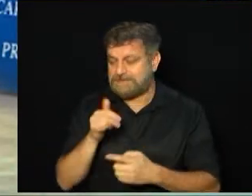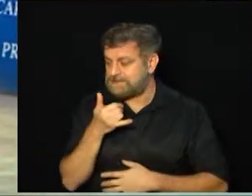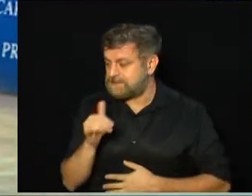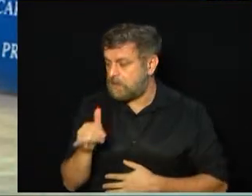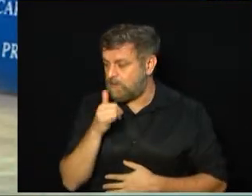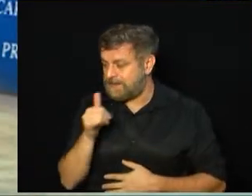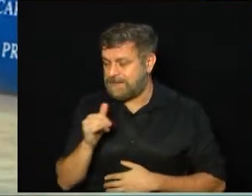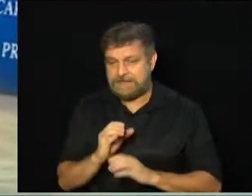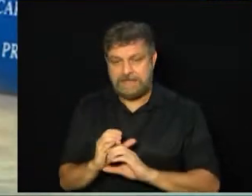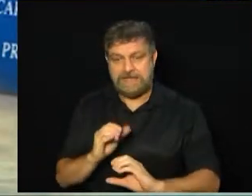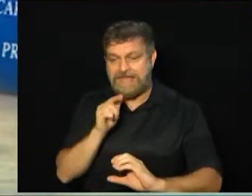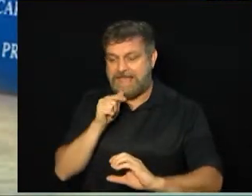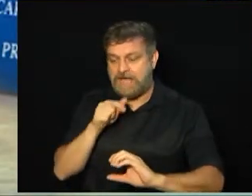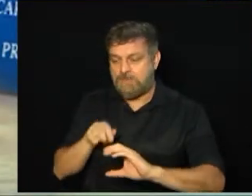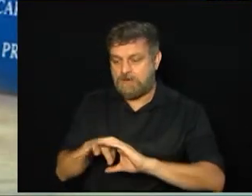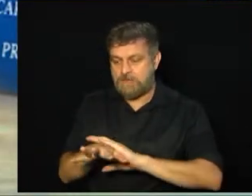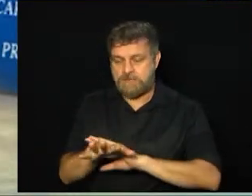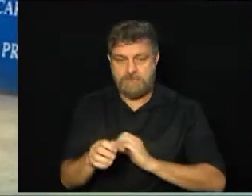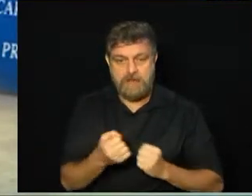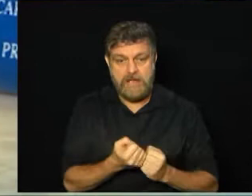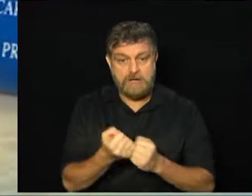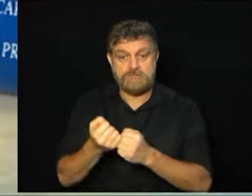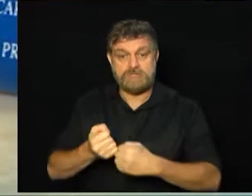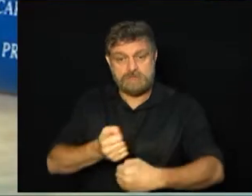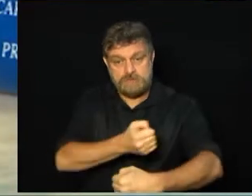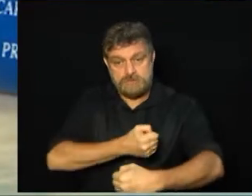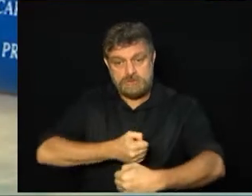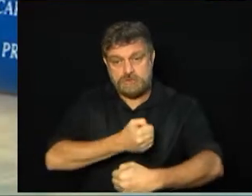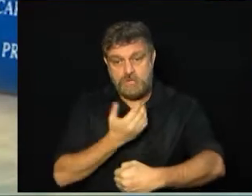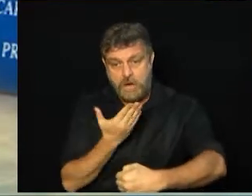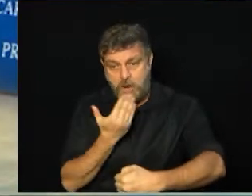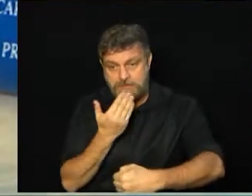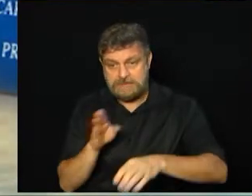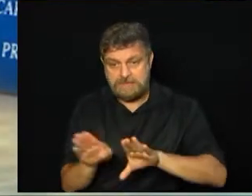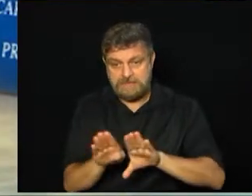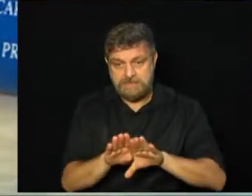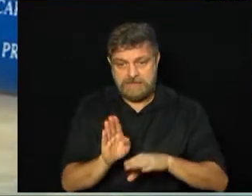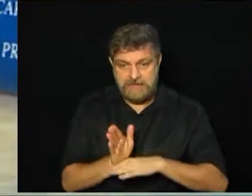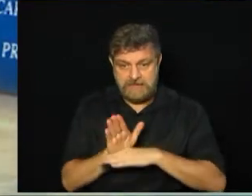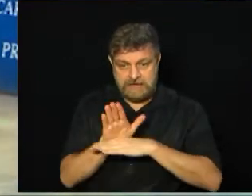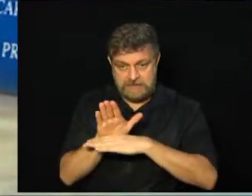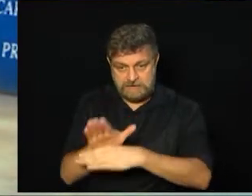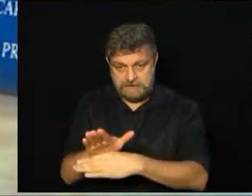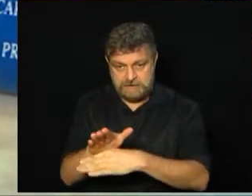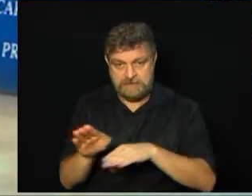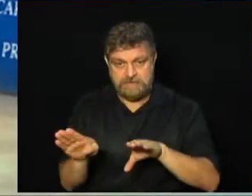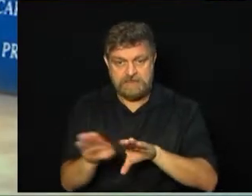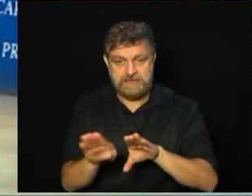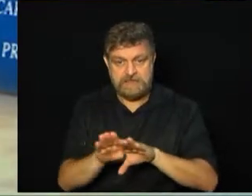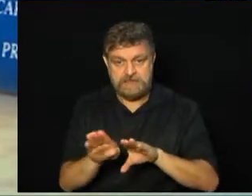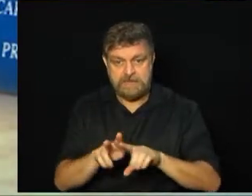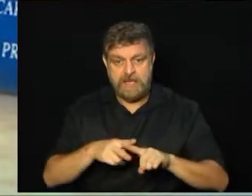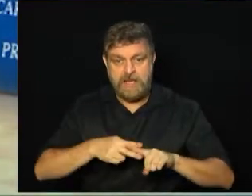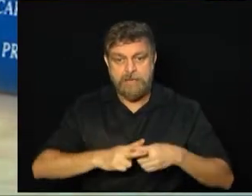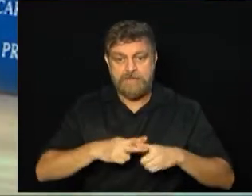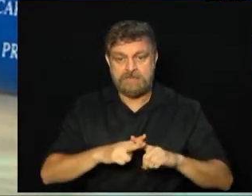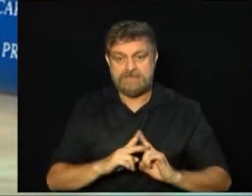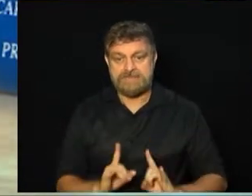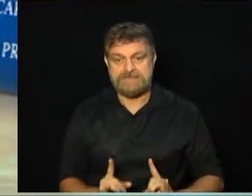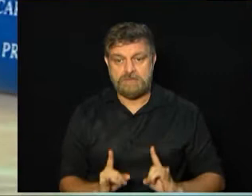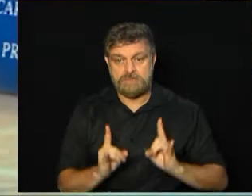e hidráulica, ajudante de cozinha, assistente de cozinhador, auxiliar de manutenção